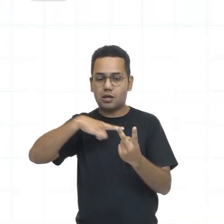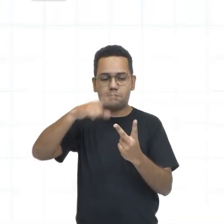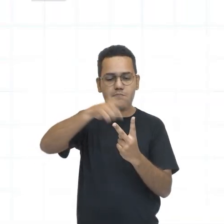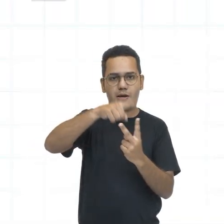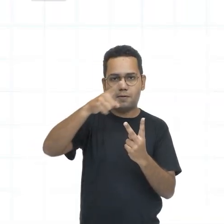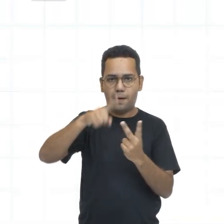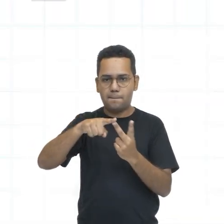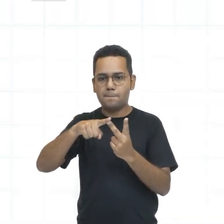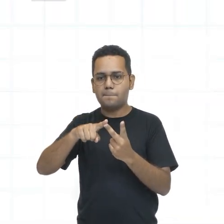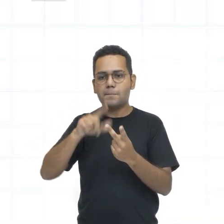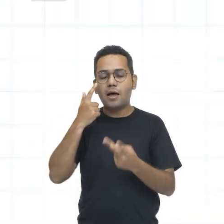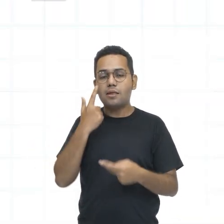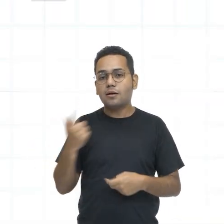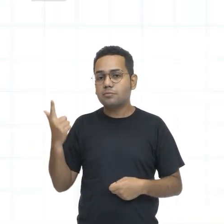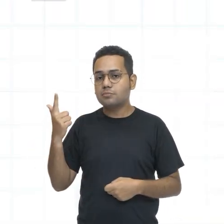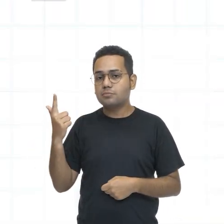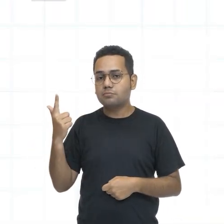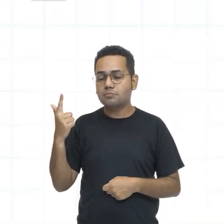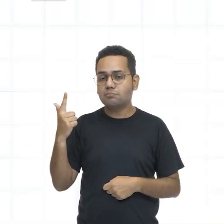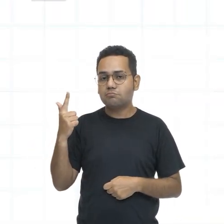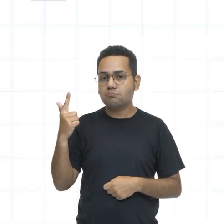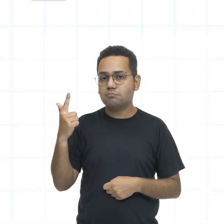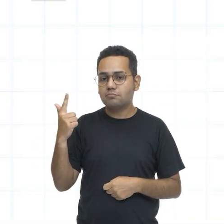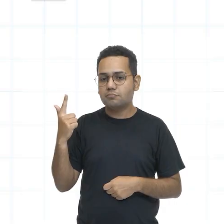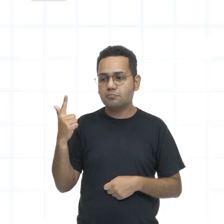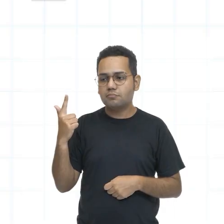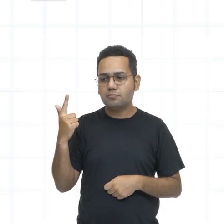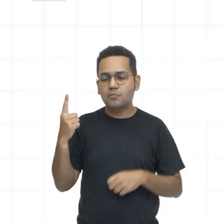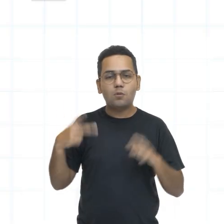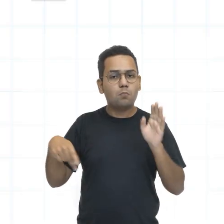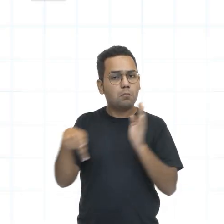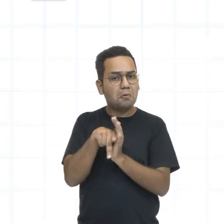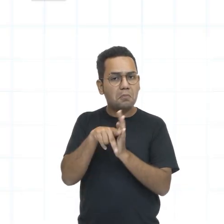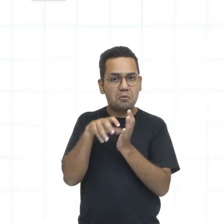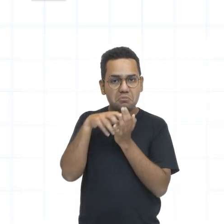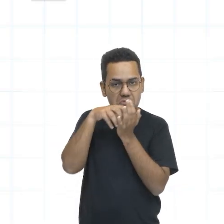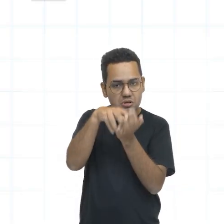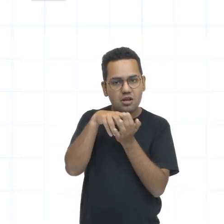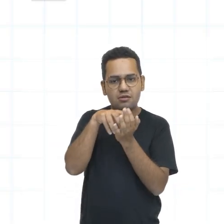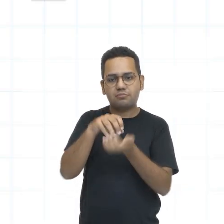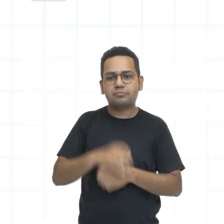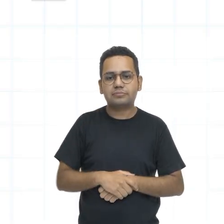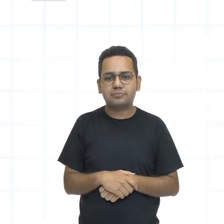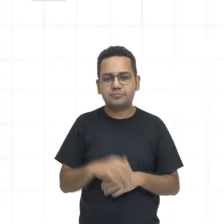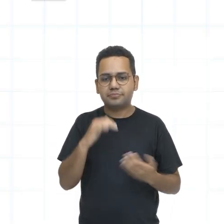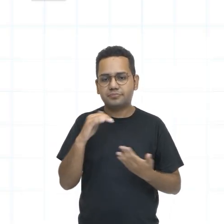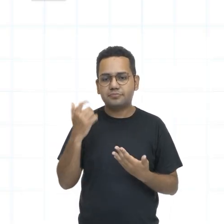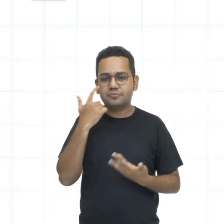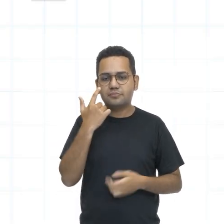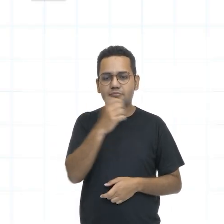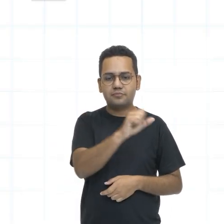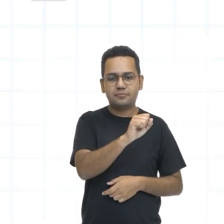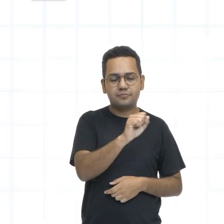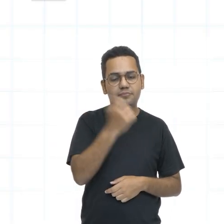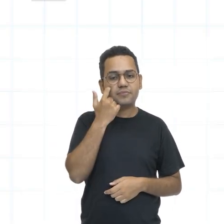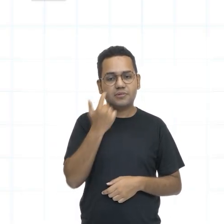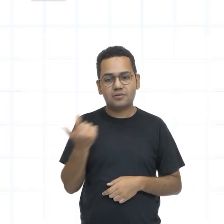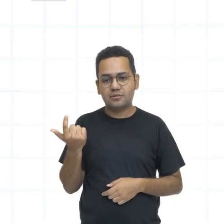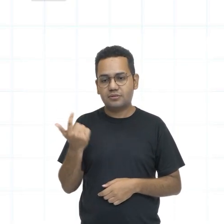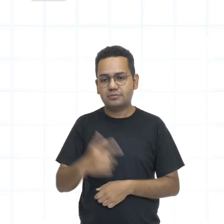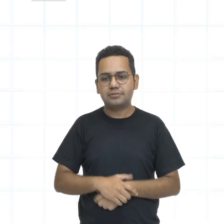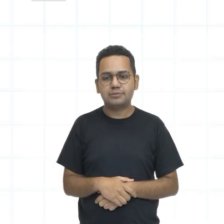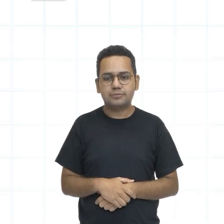ver? Então, nós temos esses sinais aqui, ó. Vou passar a todos e aí eu vou comentando. Stop, no